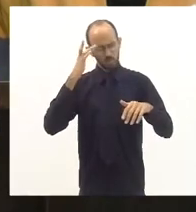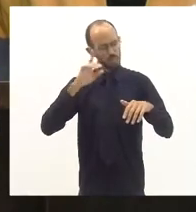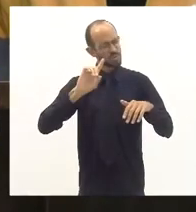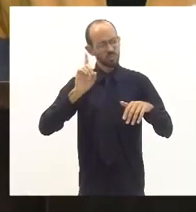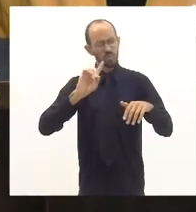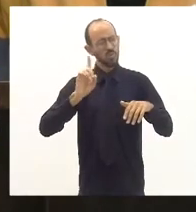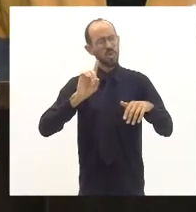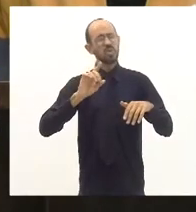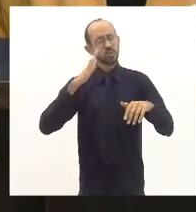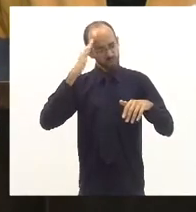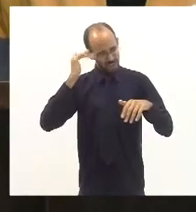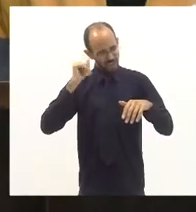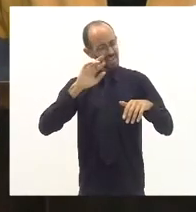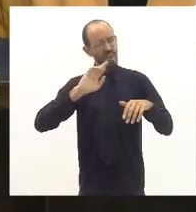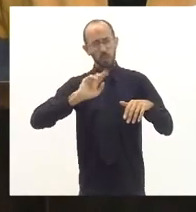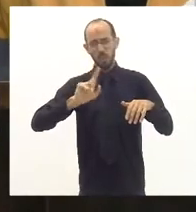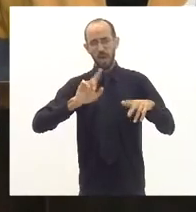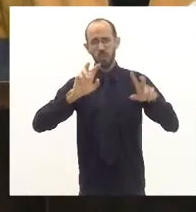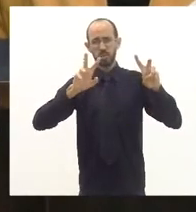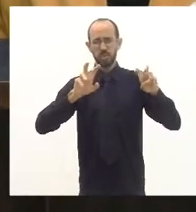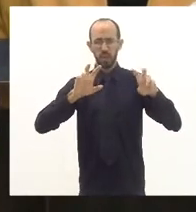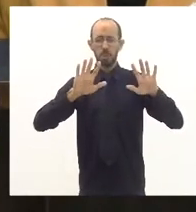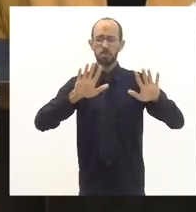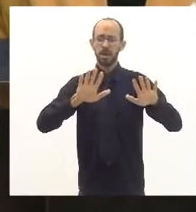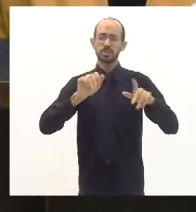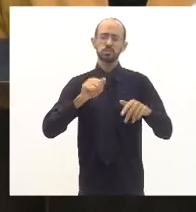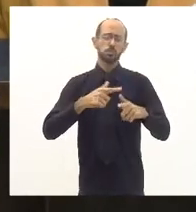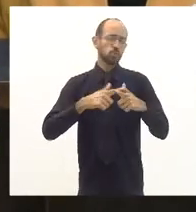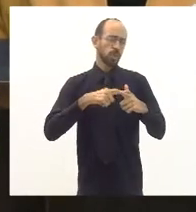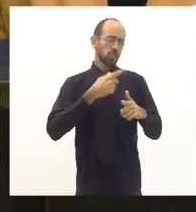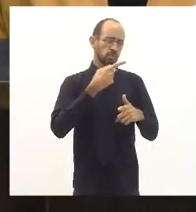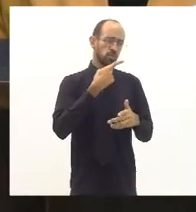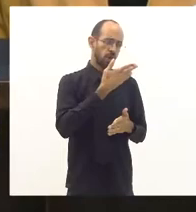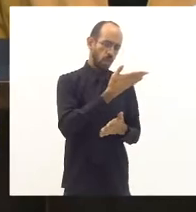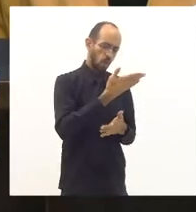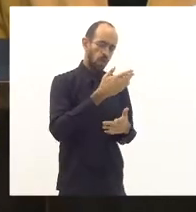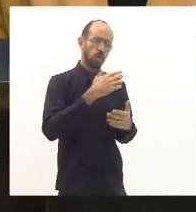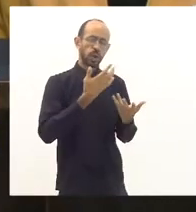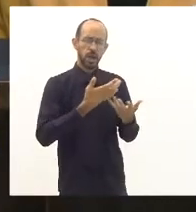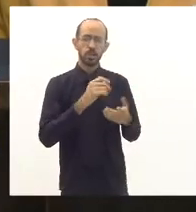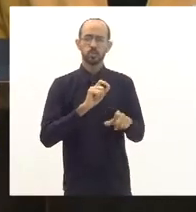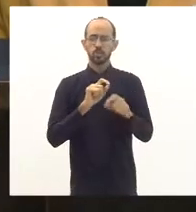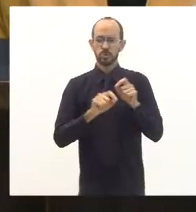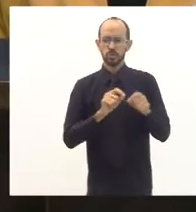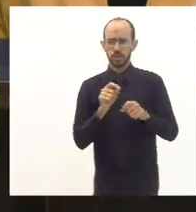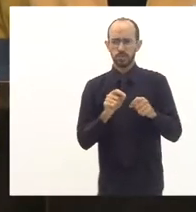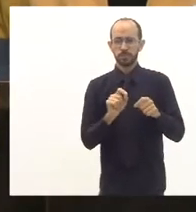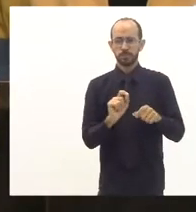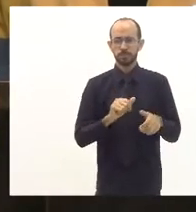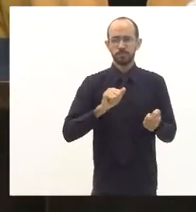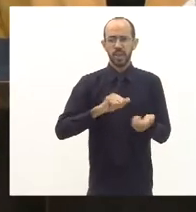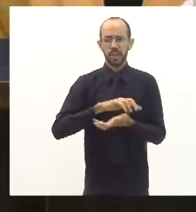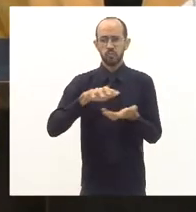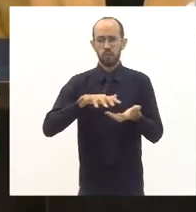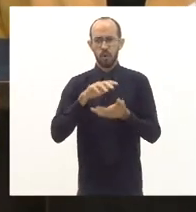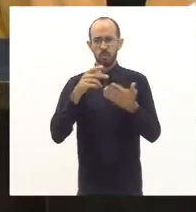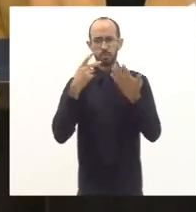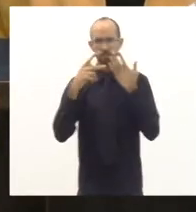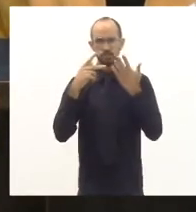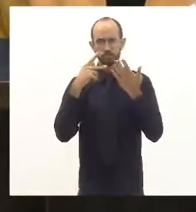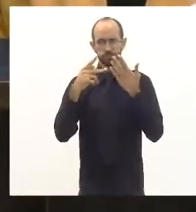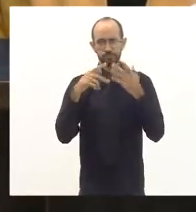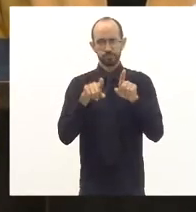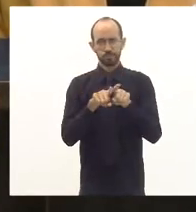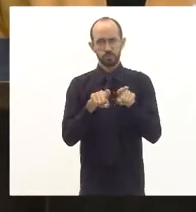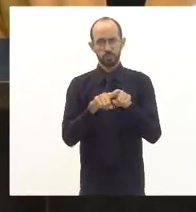foi levantado e fundamentado, primeiro na frente da reforma psiquiátrica e depois em vistorias